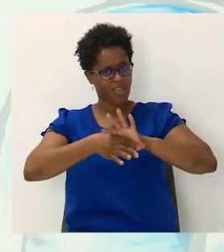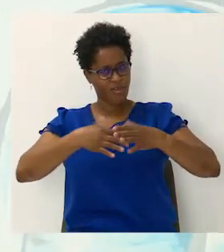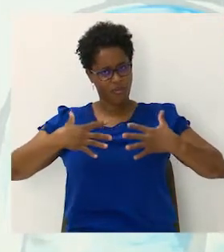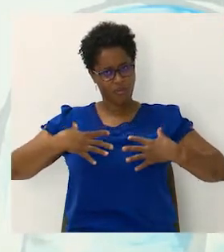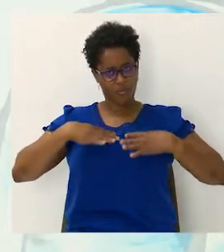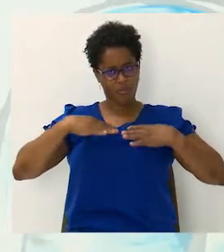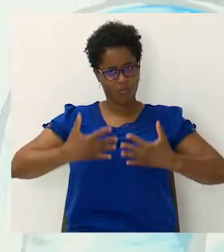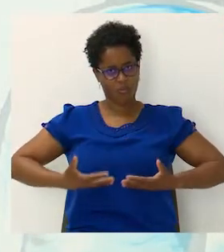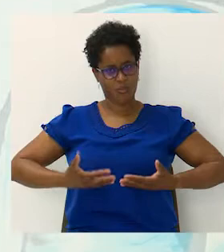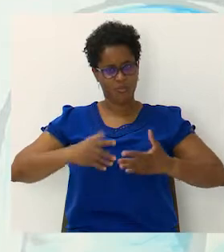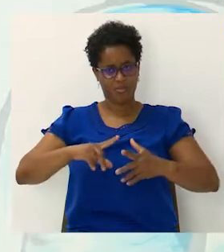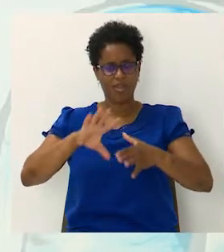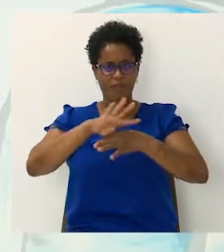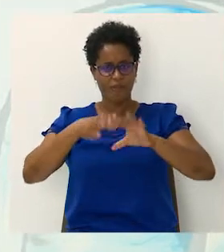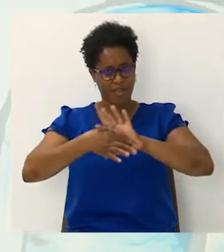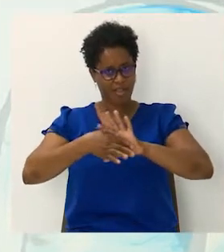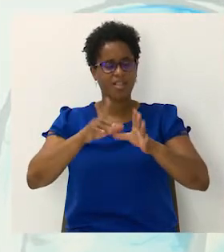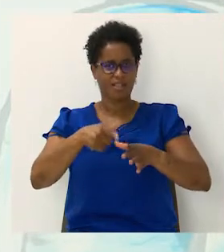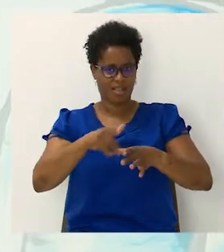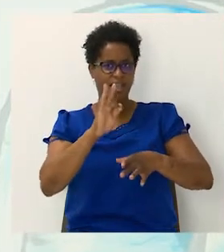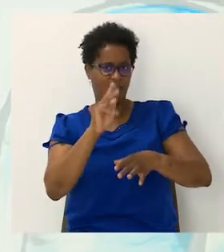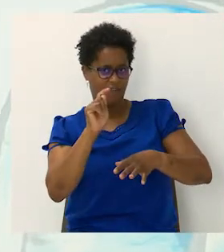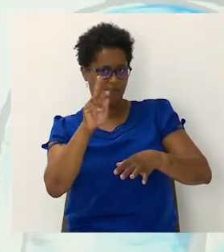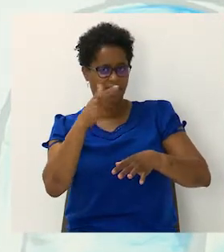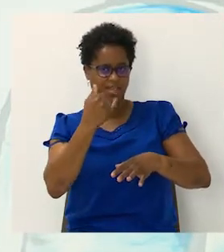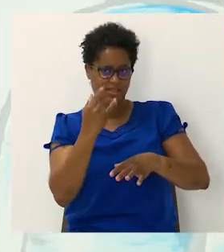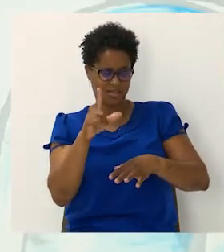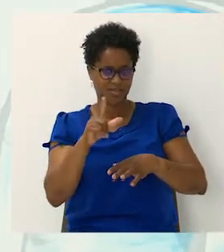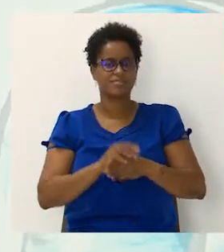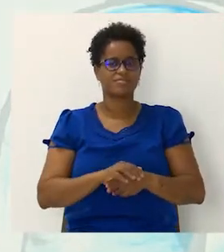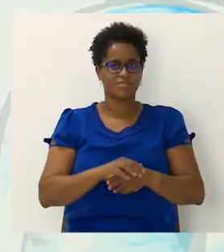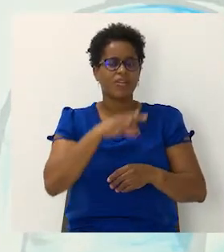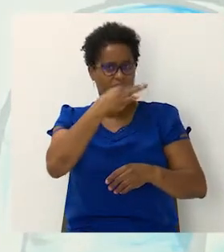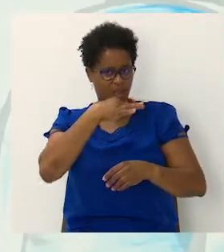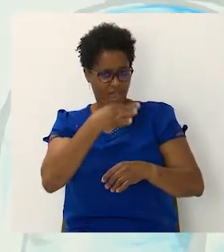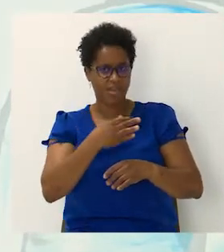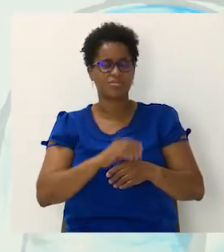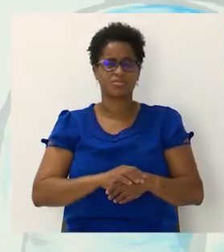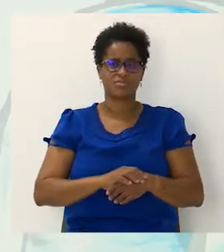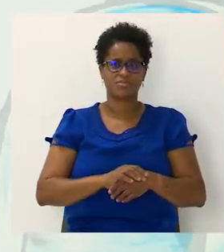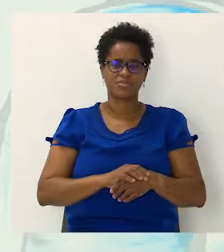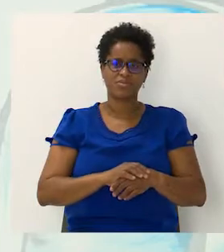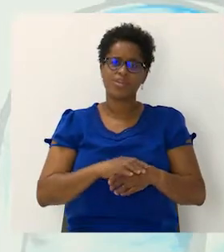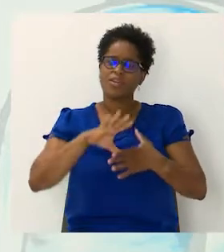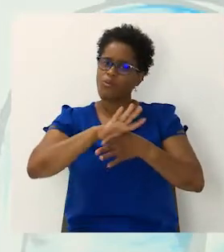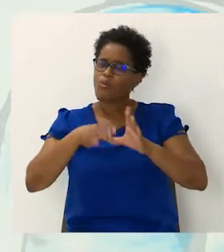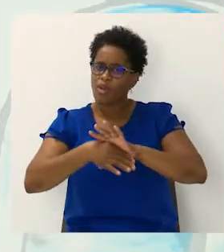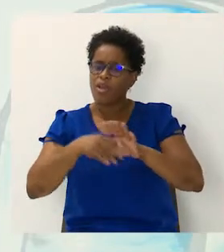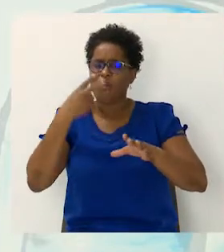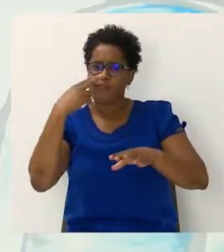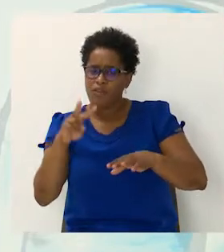Peito. Não é fértil. Portanto, são ressaltados os seios. Veja a parte de